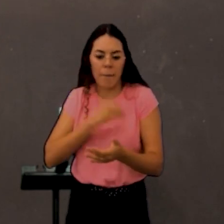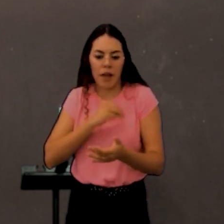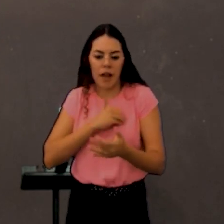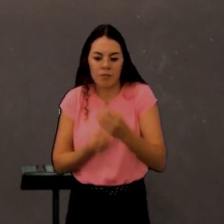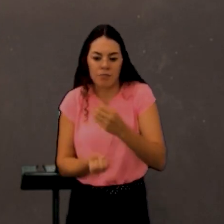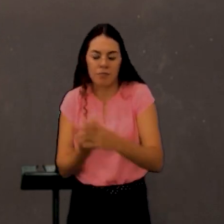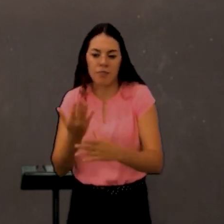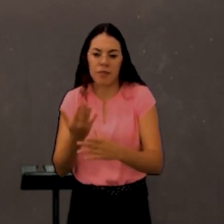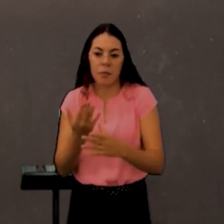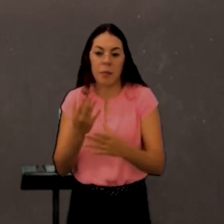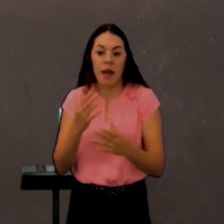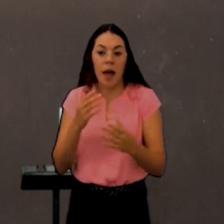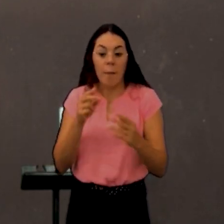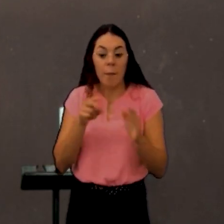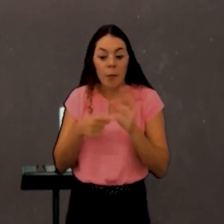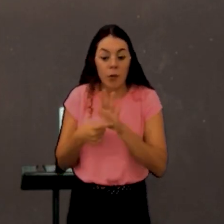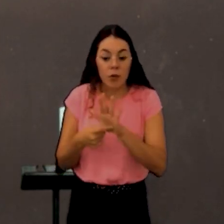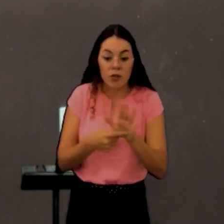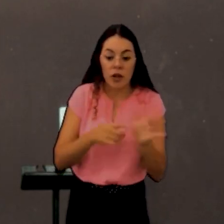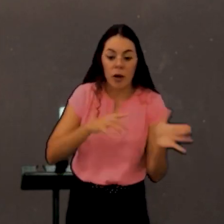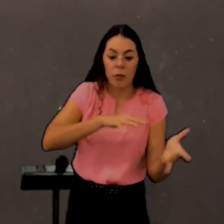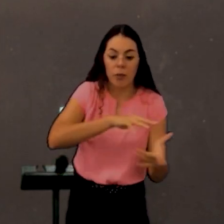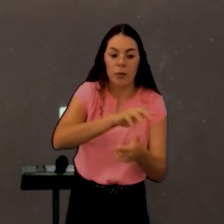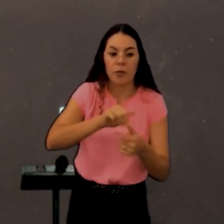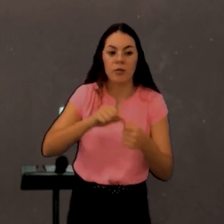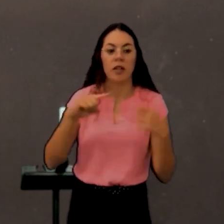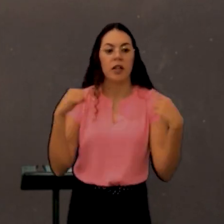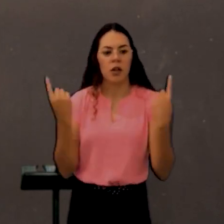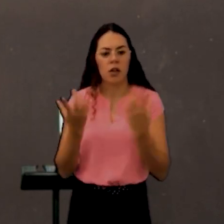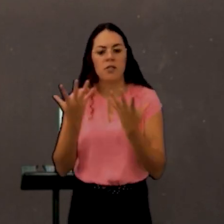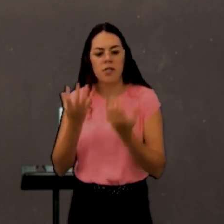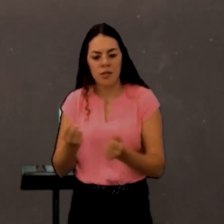creia que nós somos filhos de Deus.